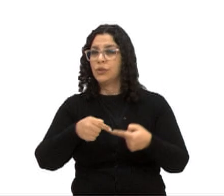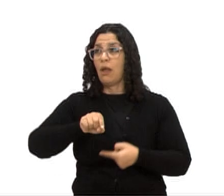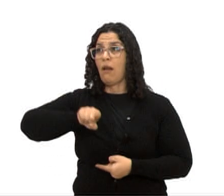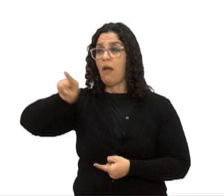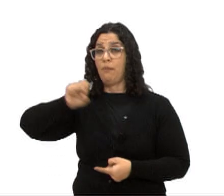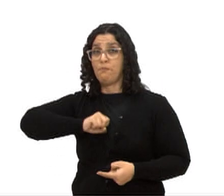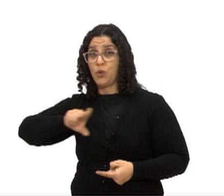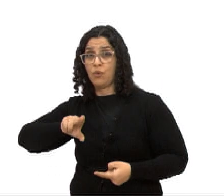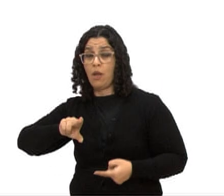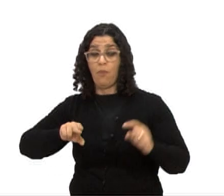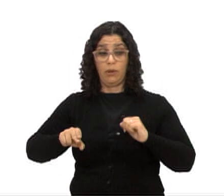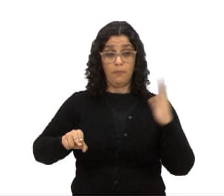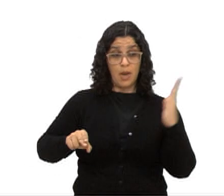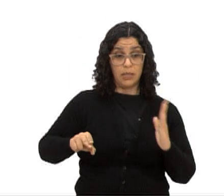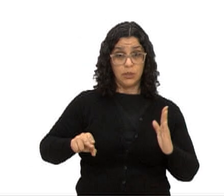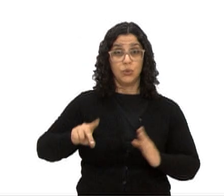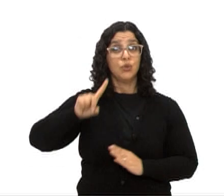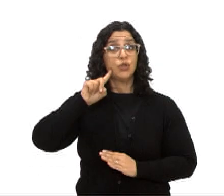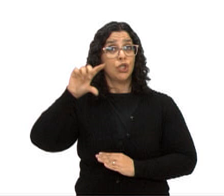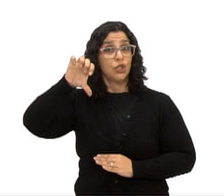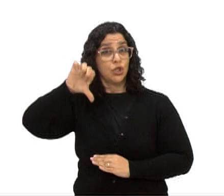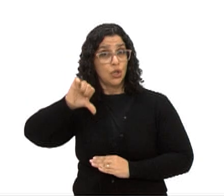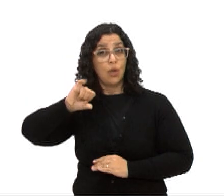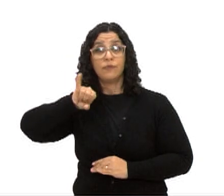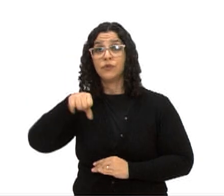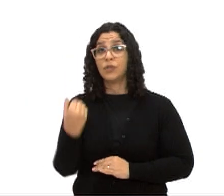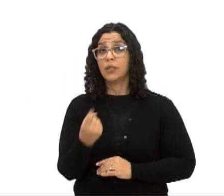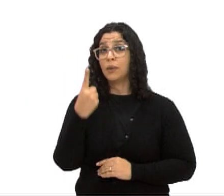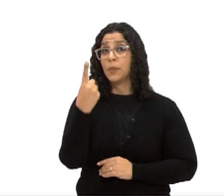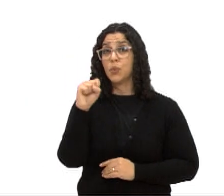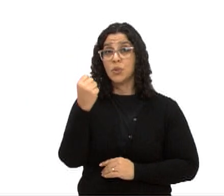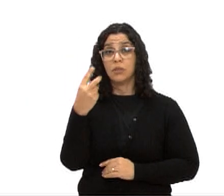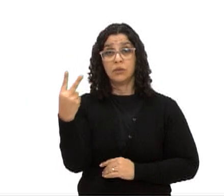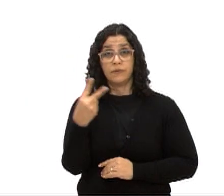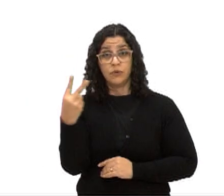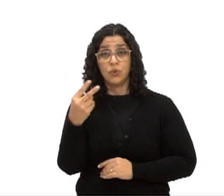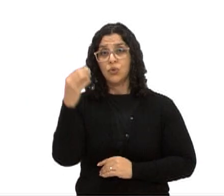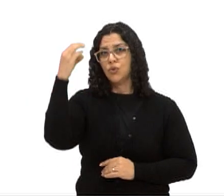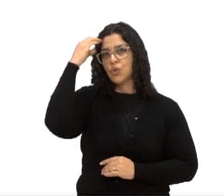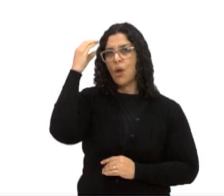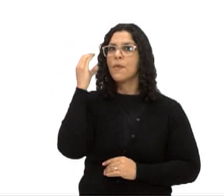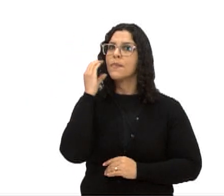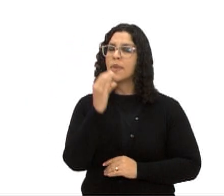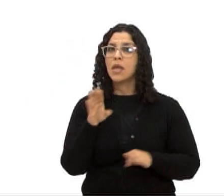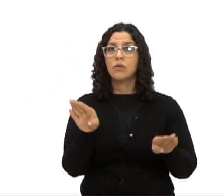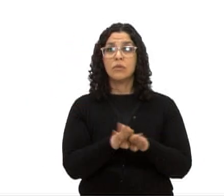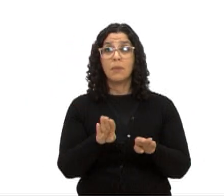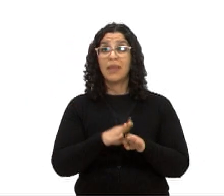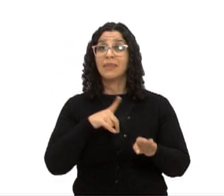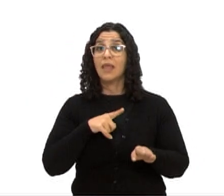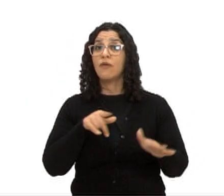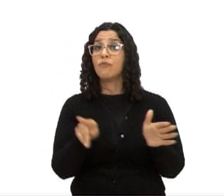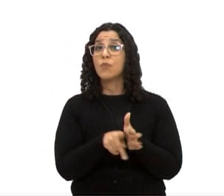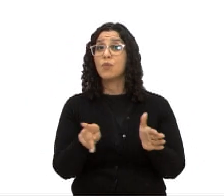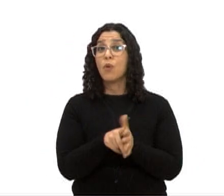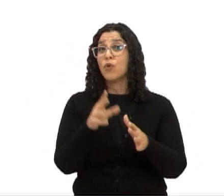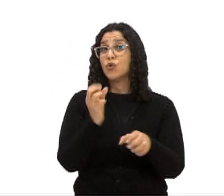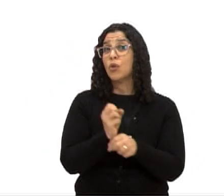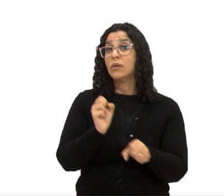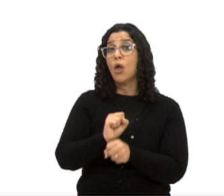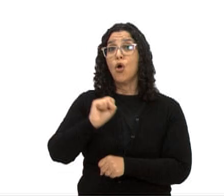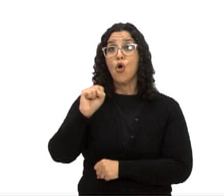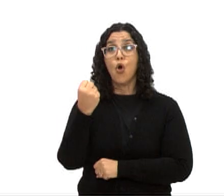e brasileiros, no dia 9 de janeiro de 1822, Dom Pedro recebeu uma manifestação com mais de